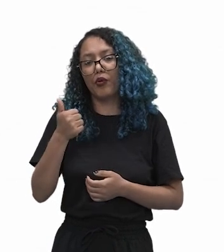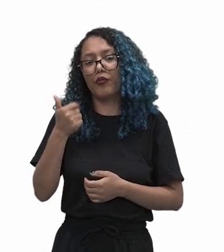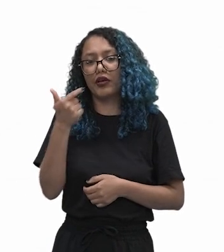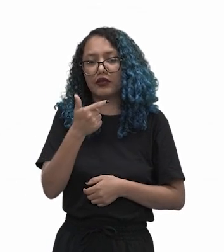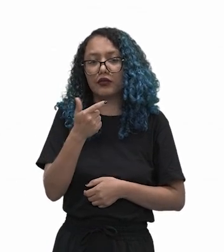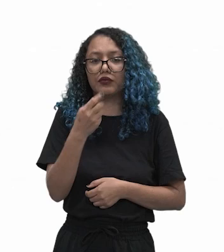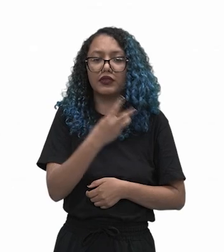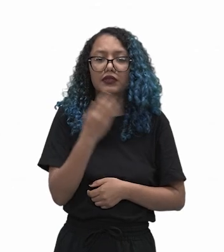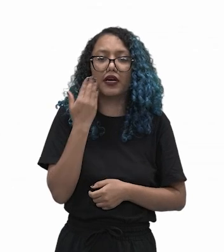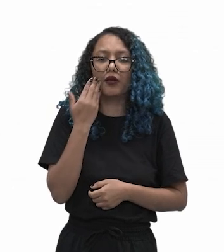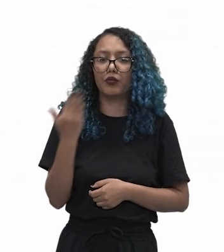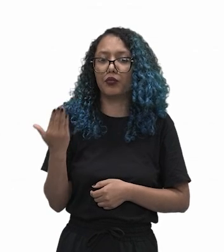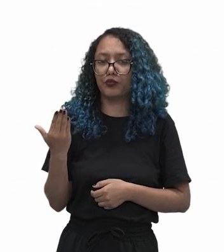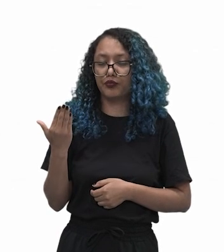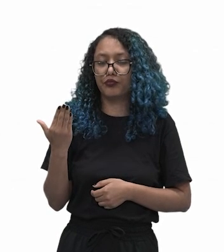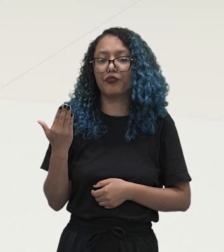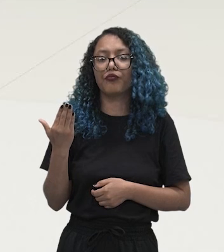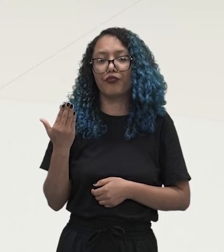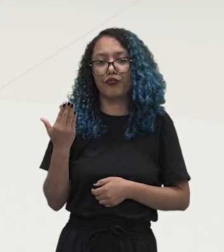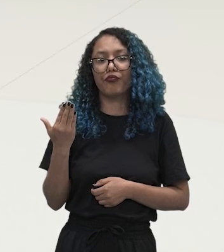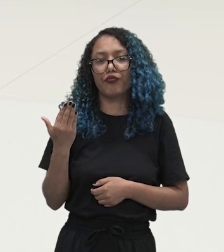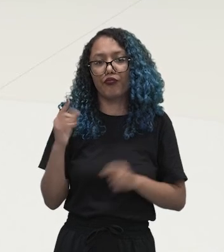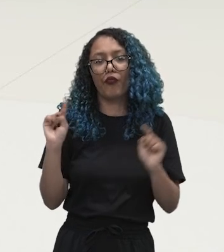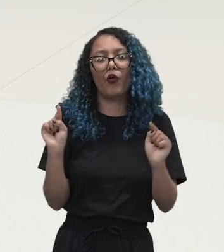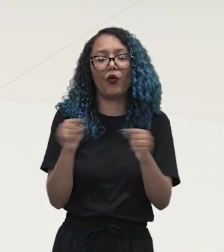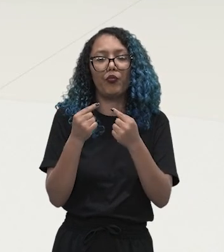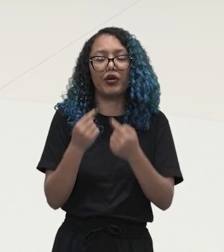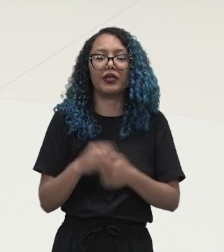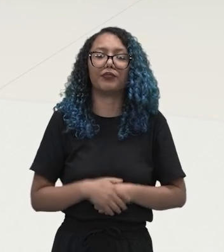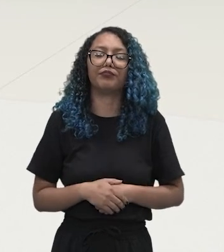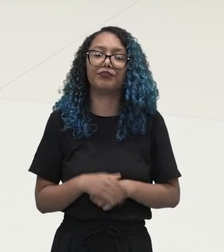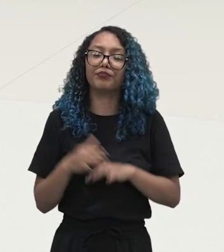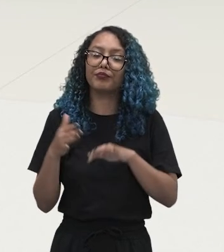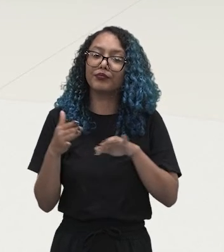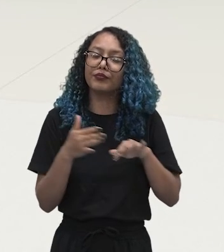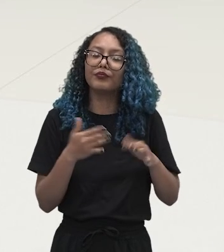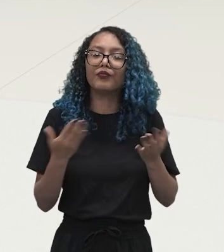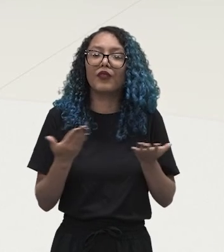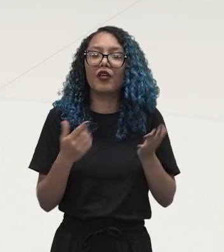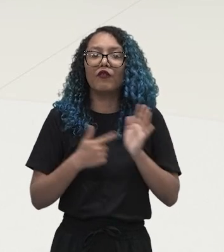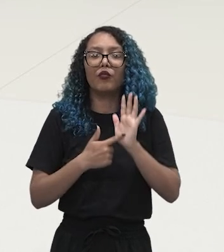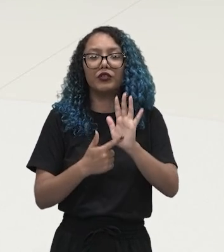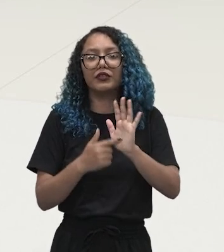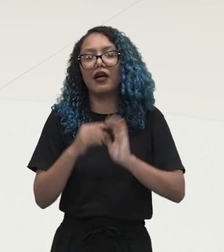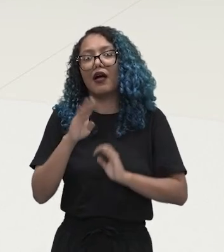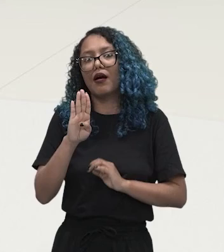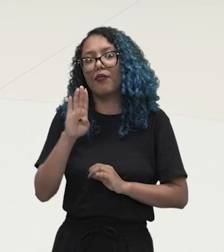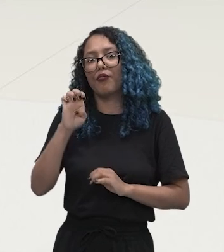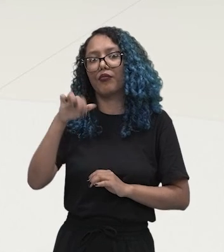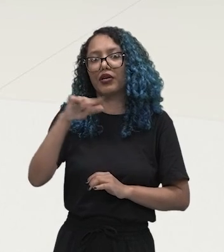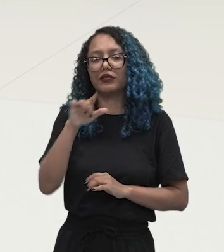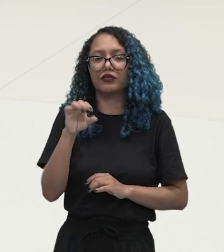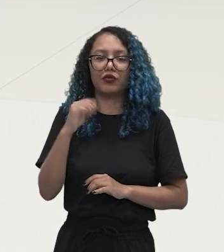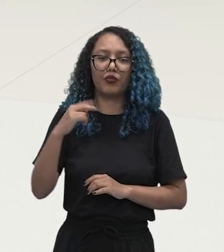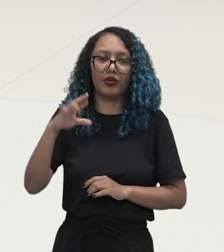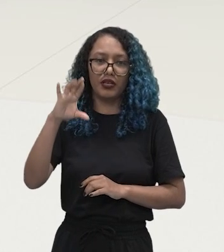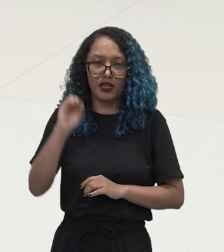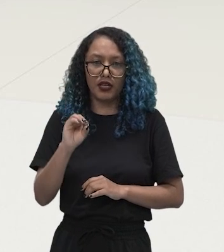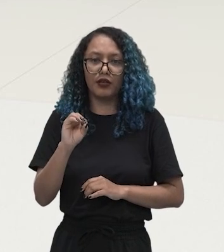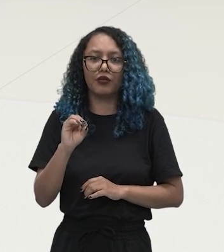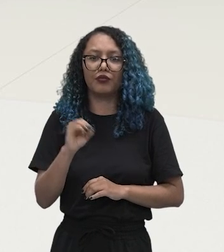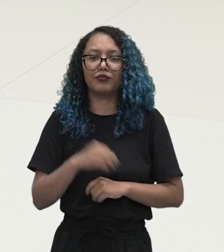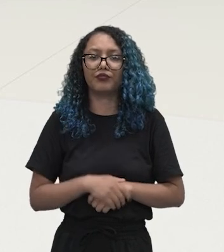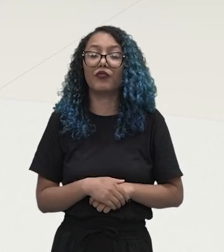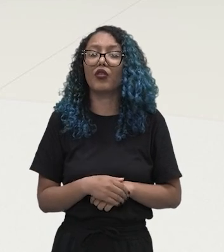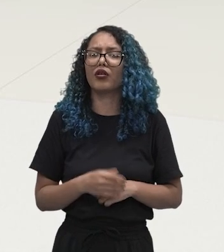antraceno, fenantreno. E aí eu trago para vocês aqui o benzopireno. Classificação dessa cadeia. Perguntar